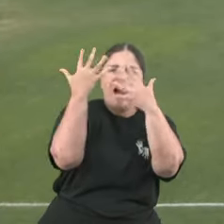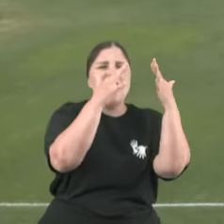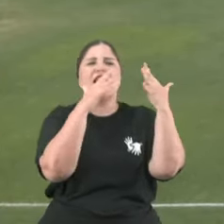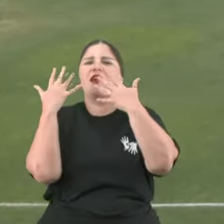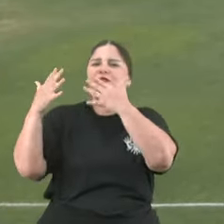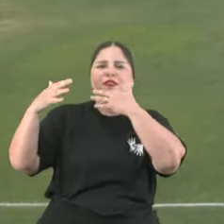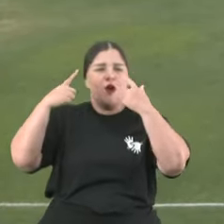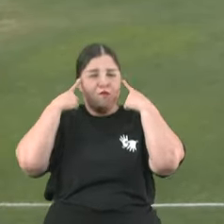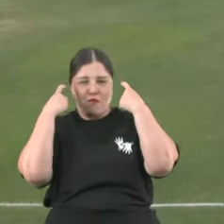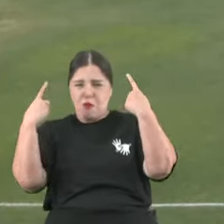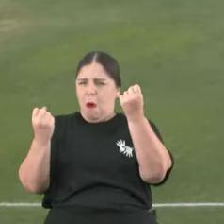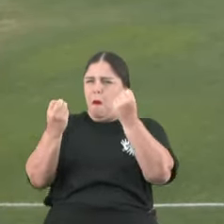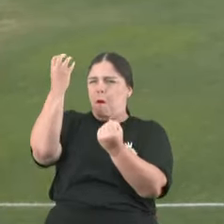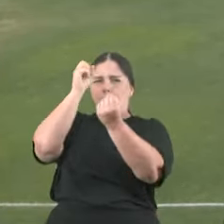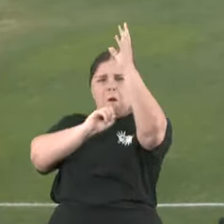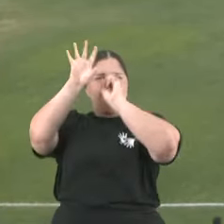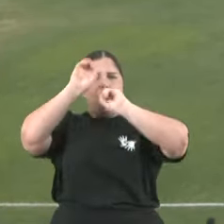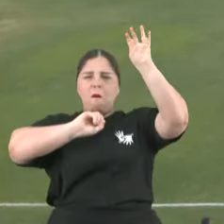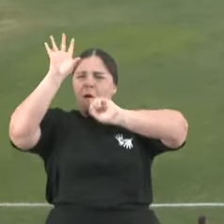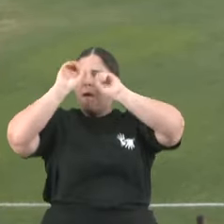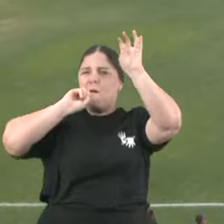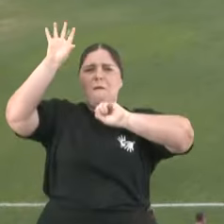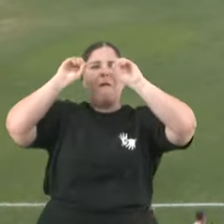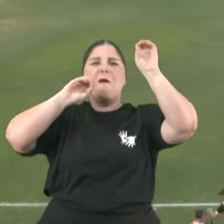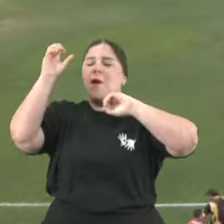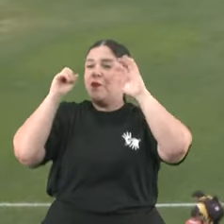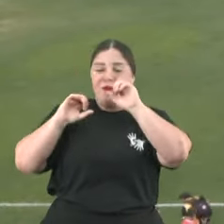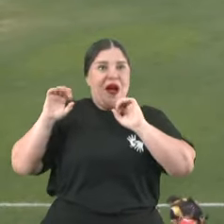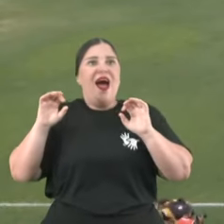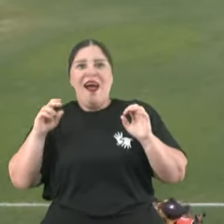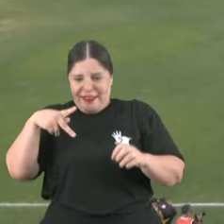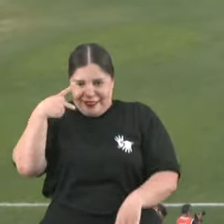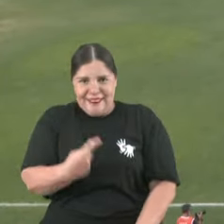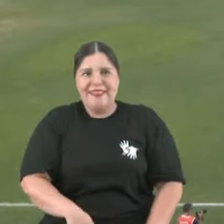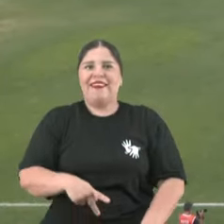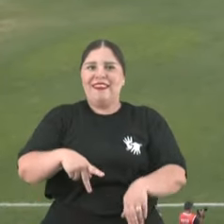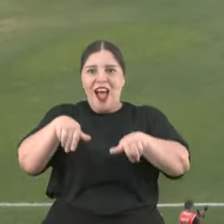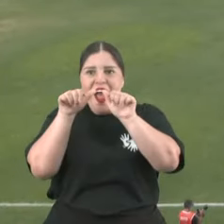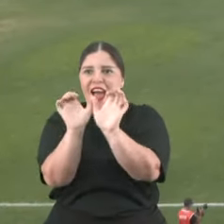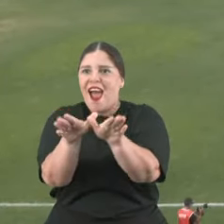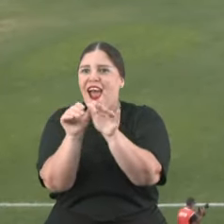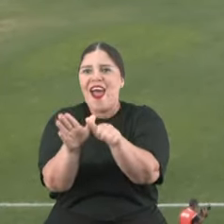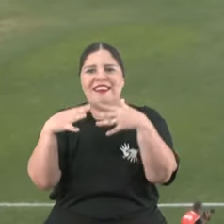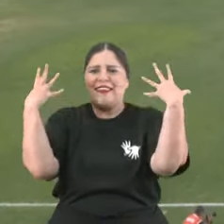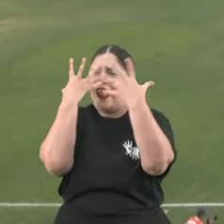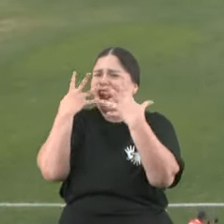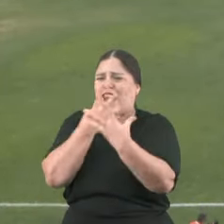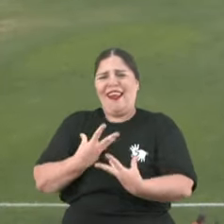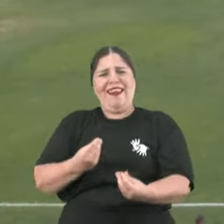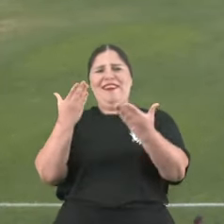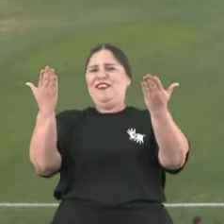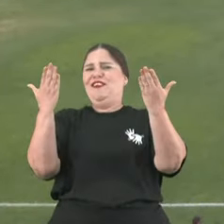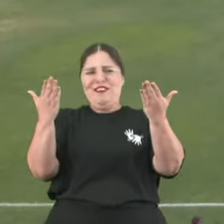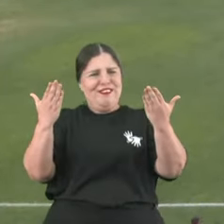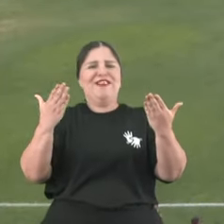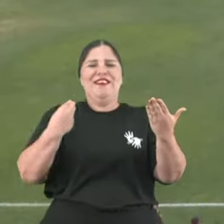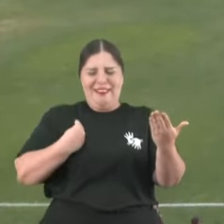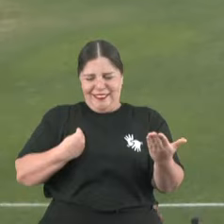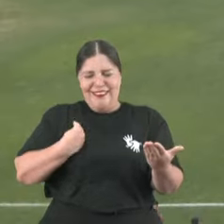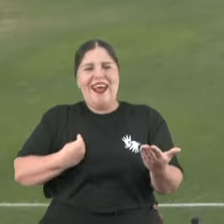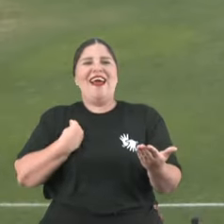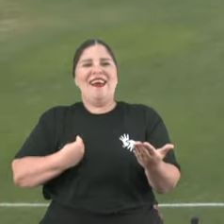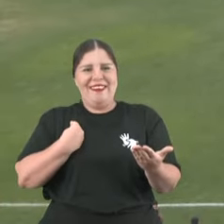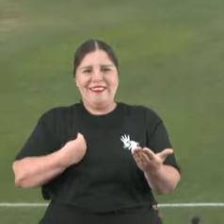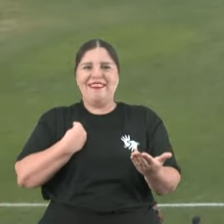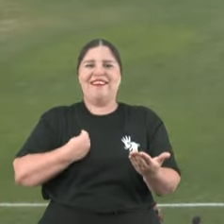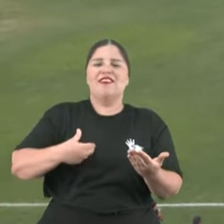a galera do Asa deixando a decisão mais bonita, fazendo com que tenhamos uma